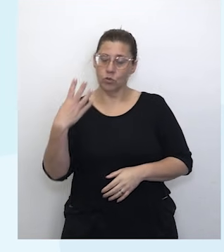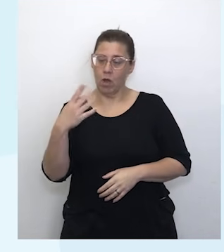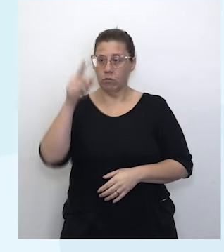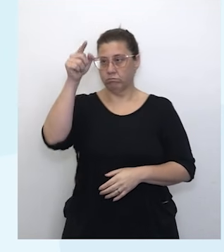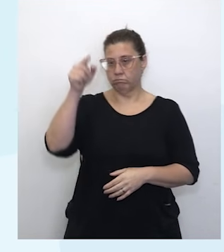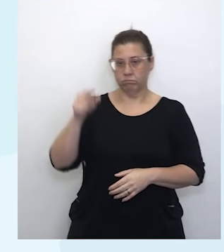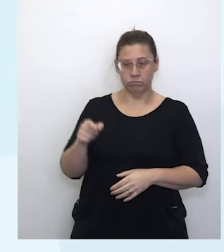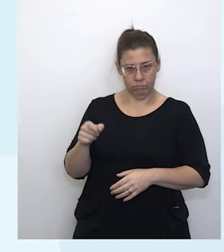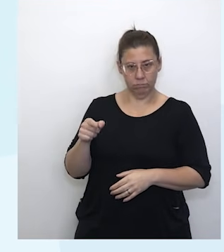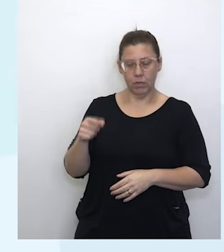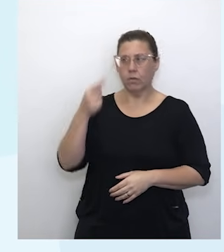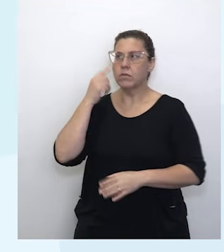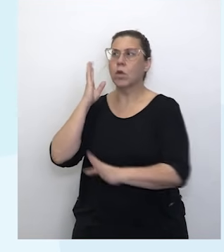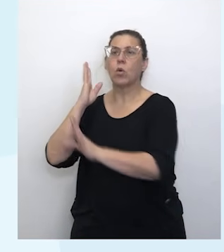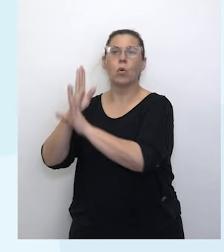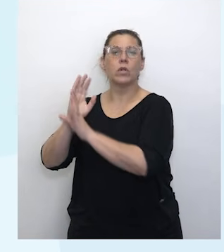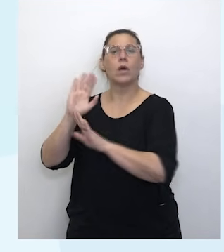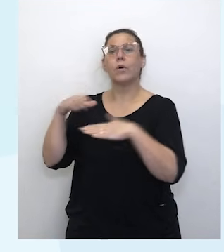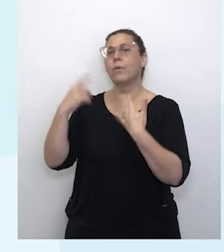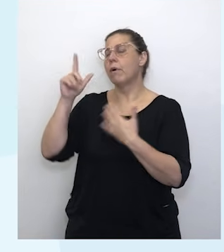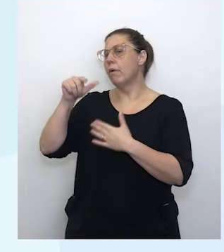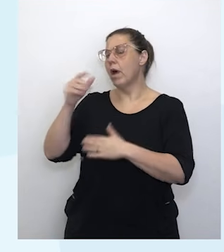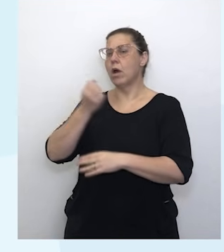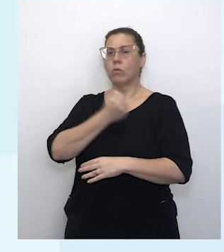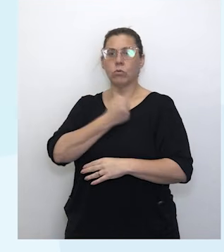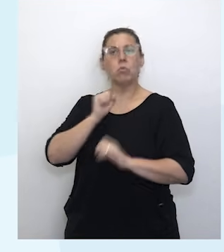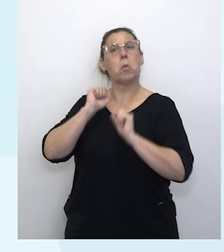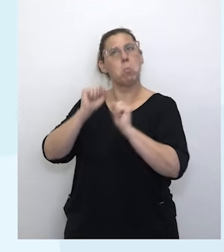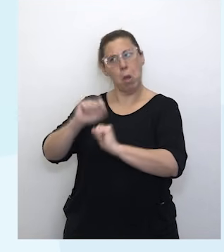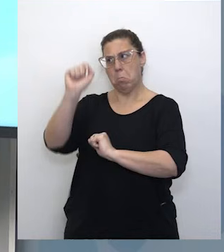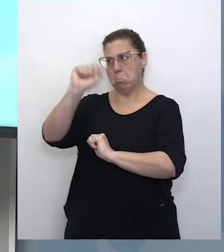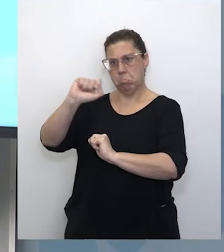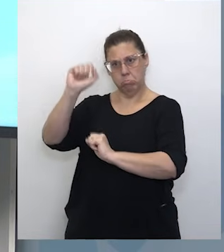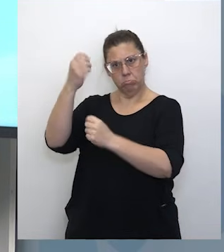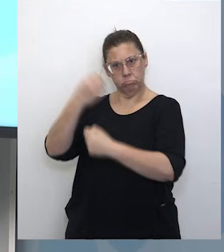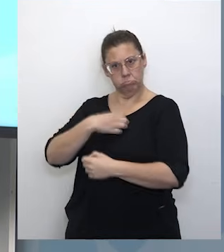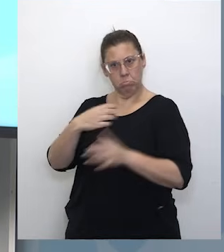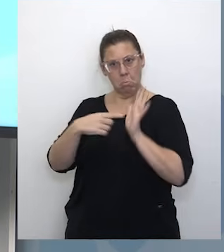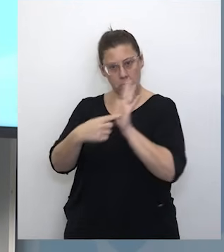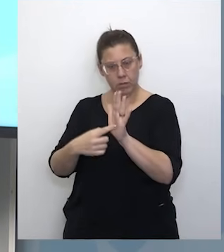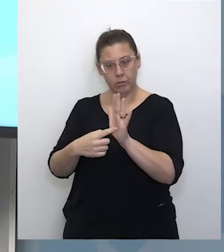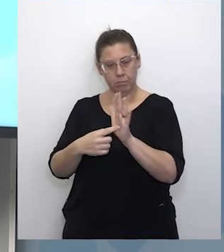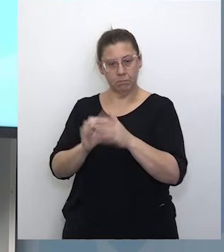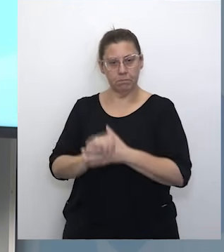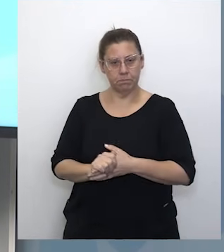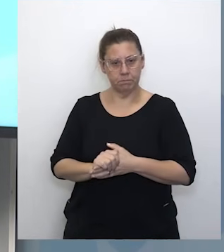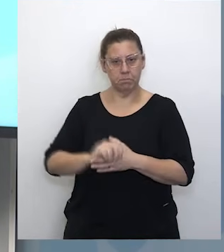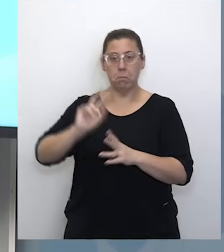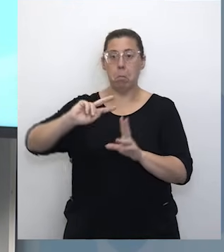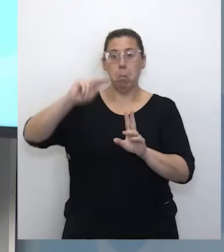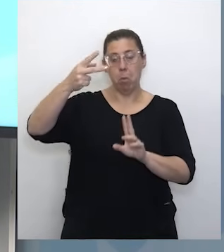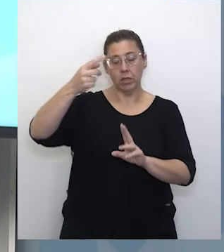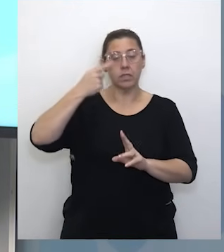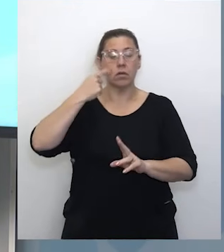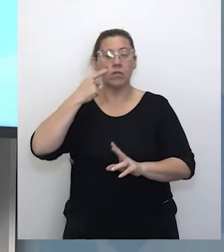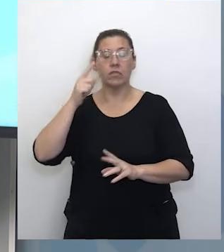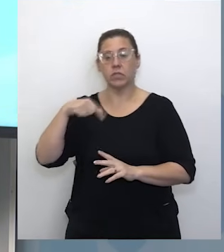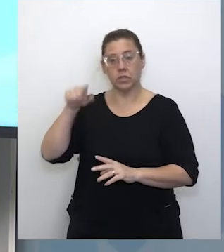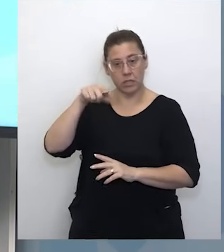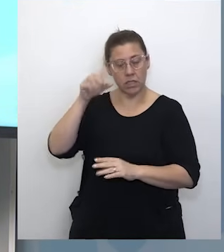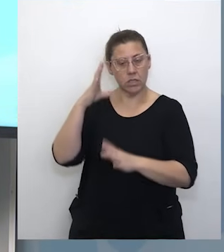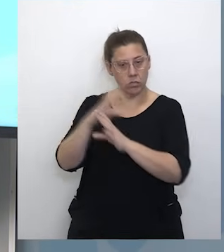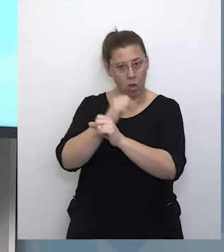decomposição? Para você descobrir como esse número ele pode ser escrito na forma de potência, Tá certo? Então, veja, eu quero que